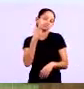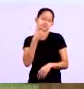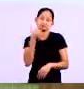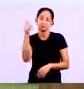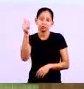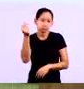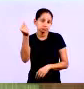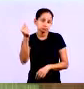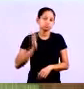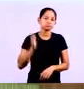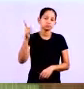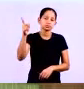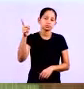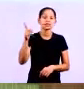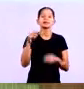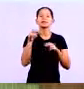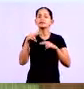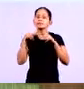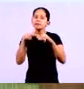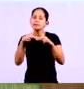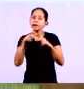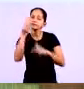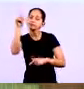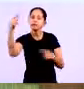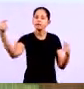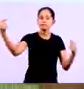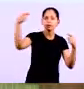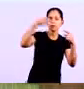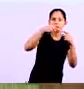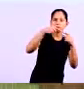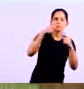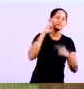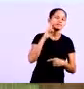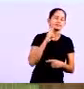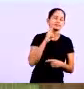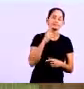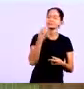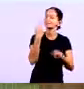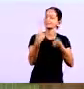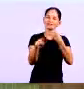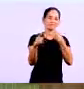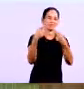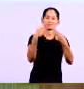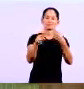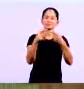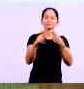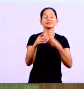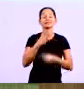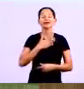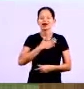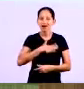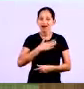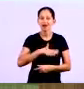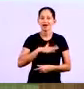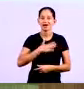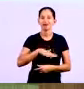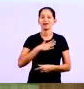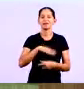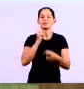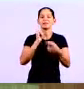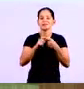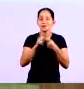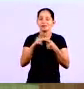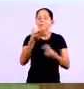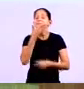um mercado lá no Paraguai, você vai conseguir atender a demanda de Rondônia? Então assim, tem que se considerar tudo. A melhor forma de